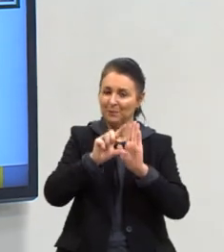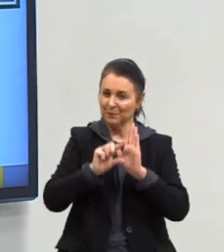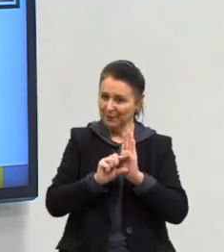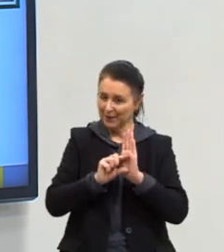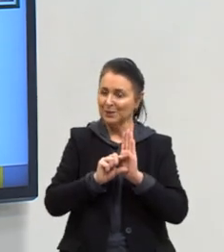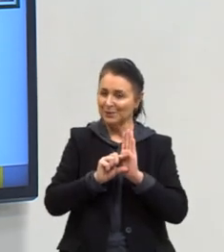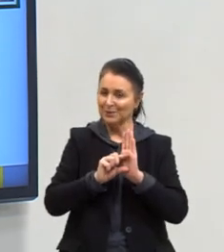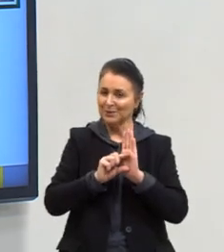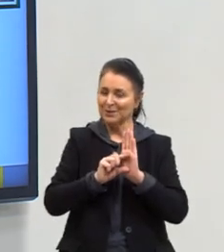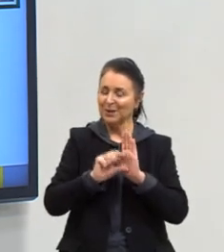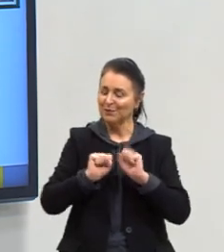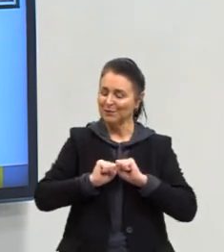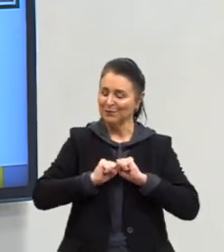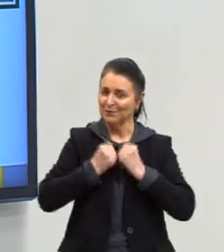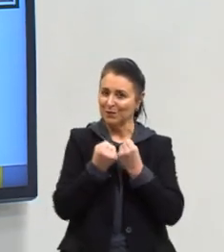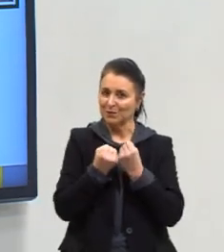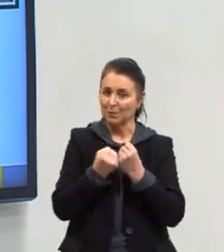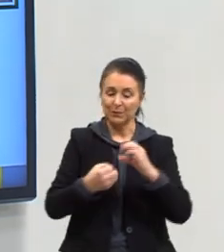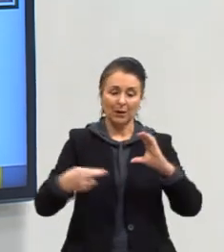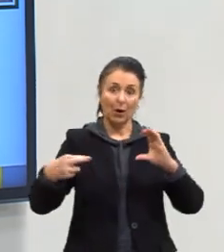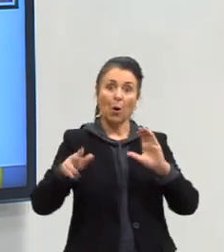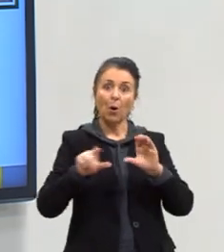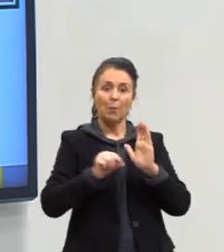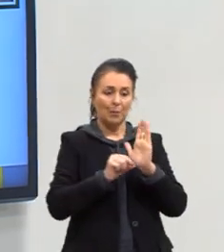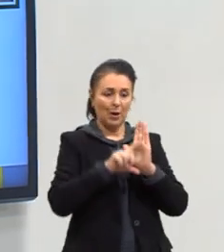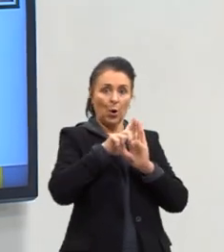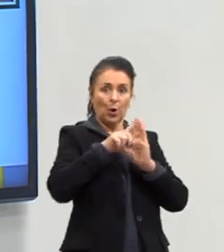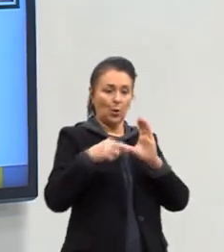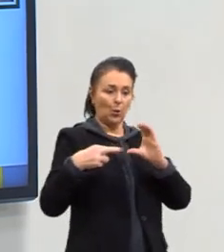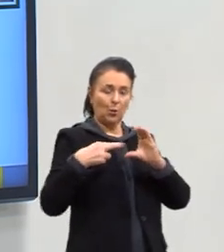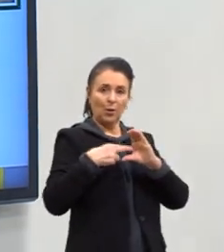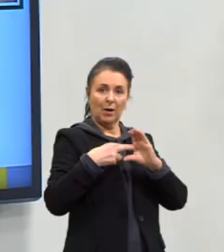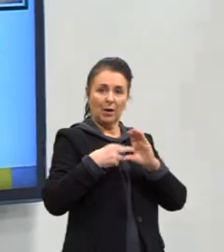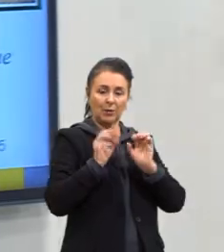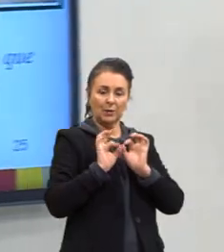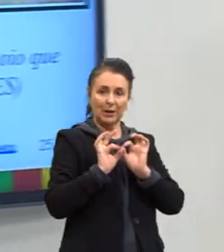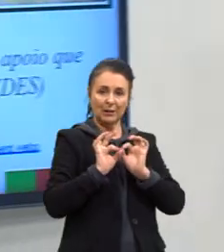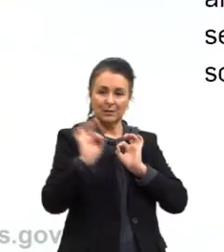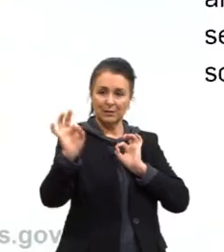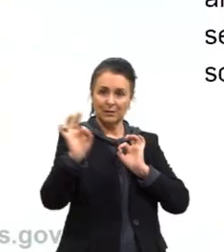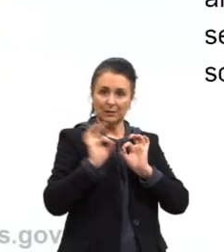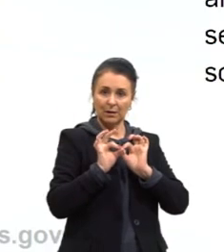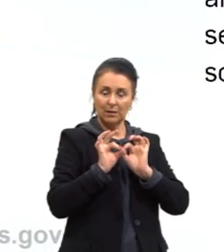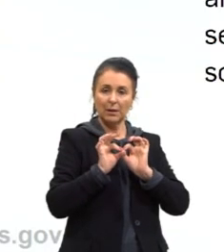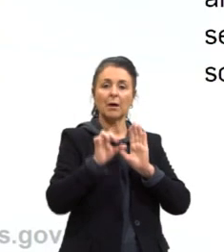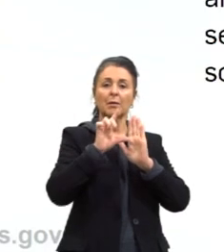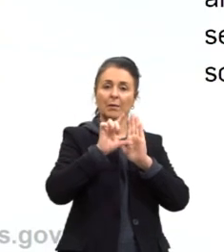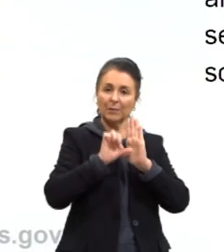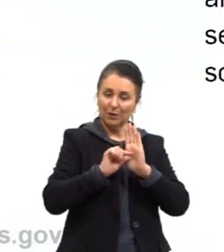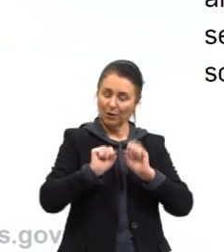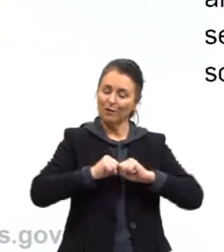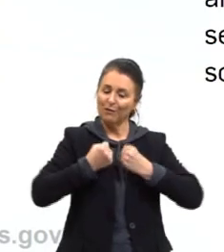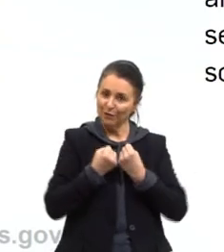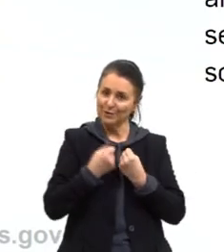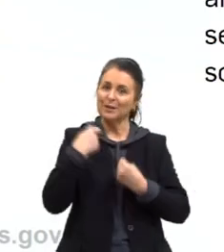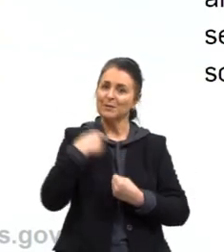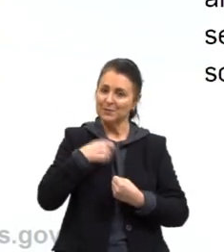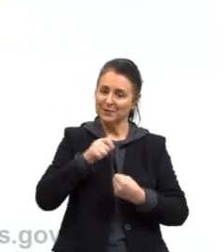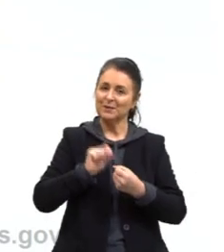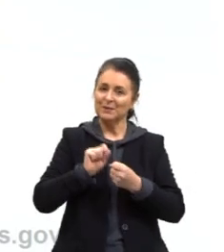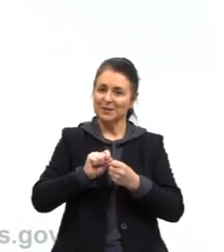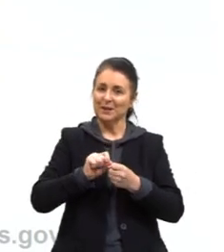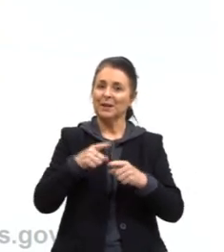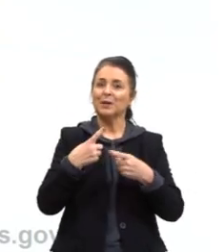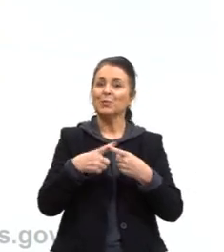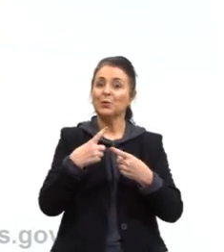porque quanto maior o raio que a gente tiver aqui né essa distância menor vai ser a força que a gente precisa fazer porque o torta